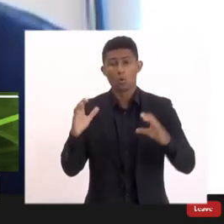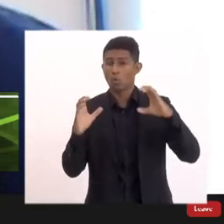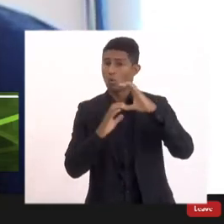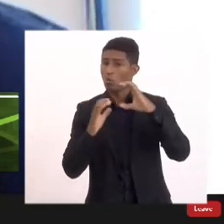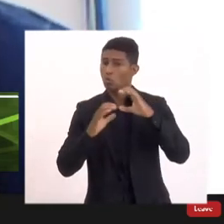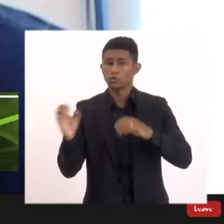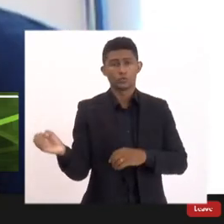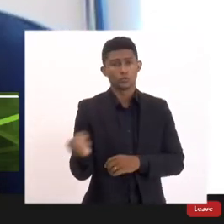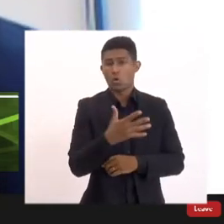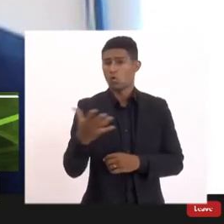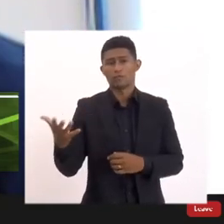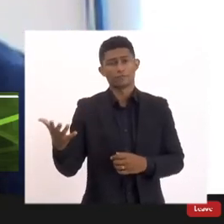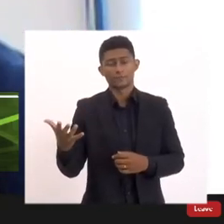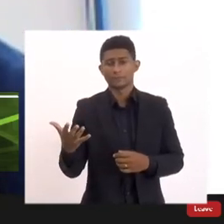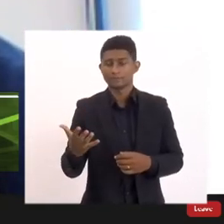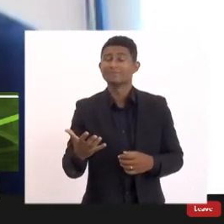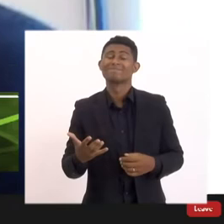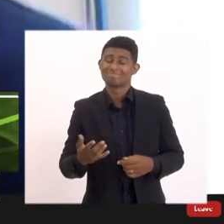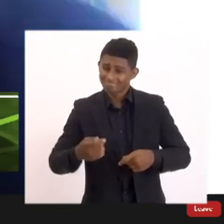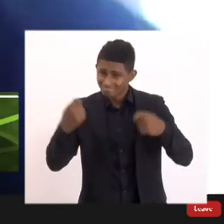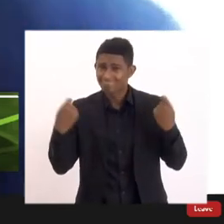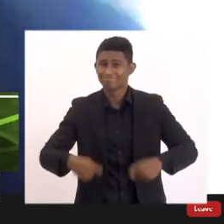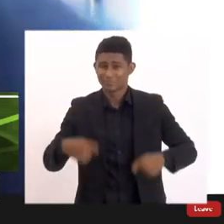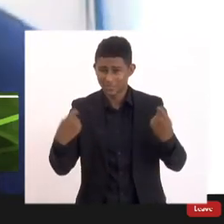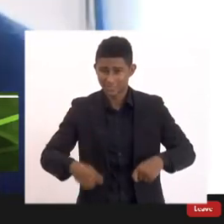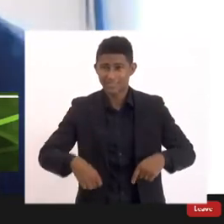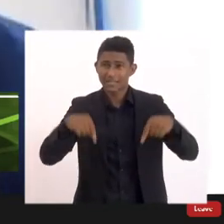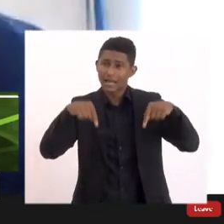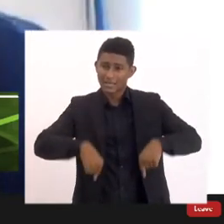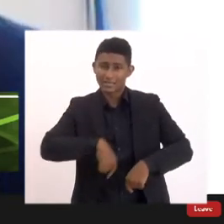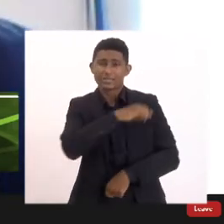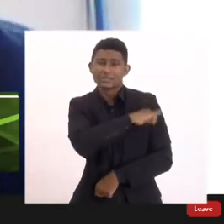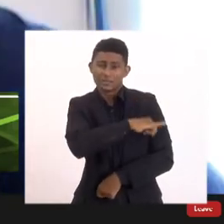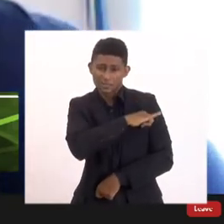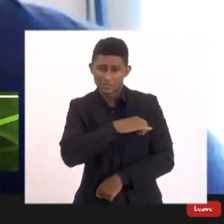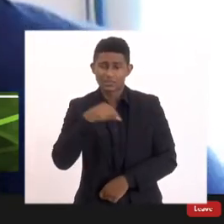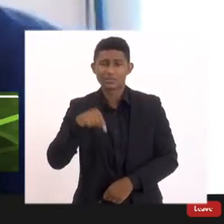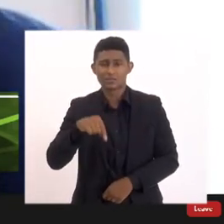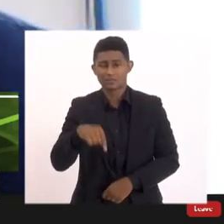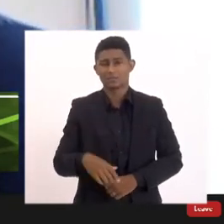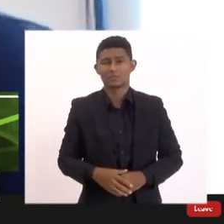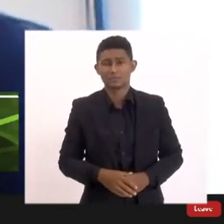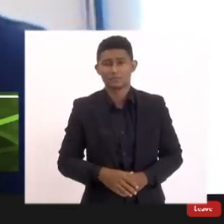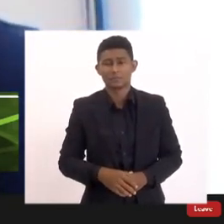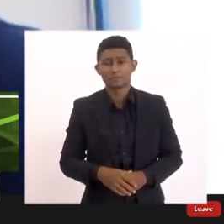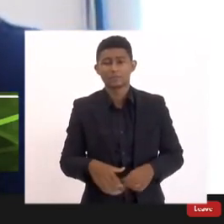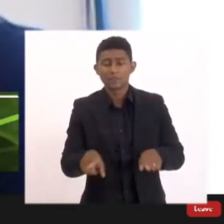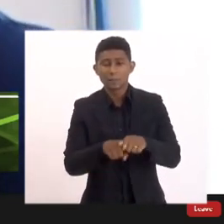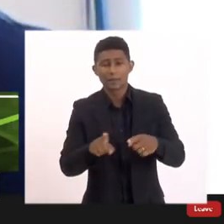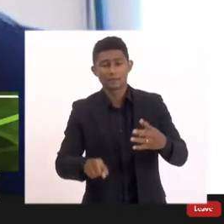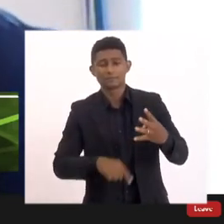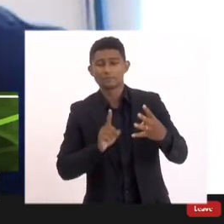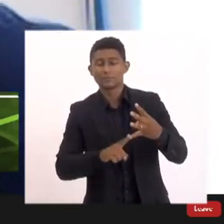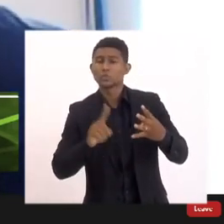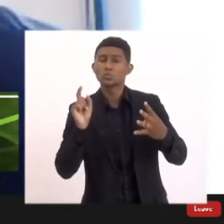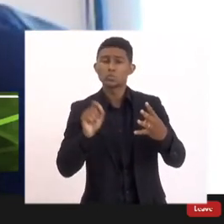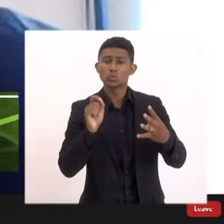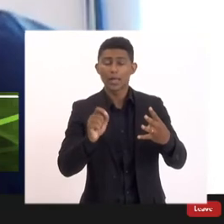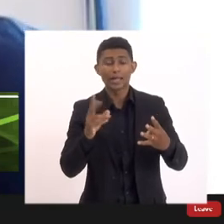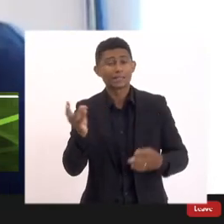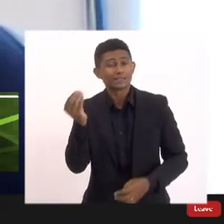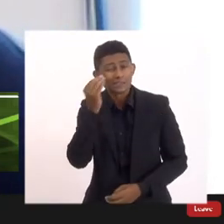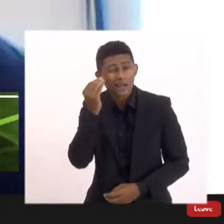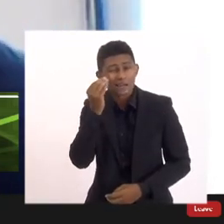que se agrava e se acentua nesse momento de pandemia. E, por fim, uma política de testagem. A gente sabe que está